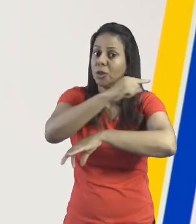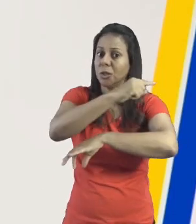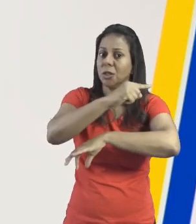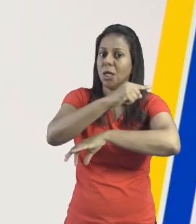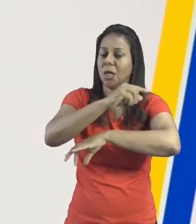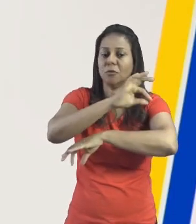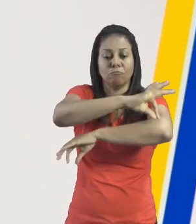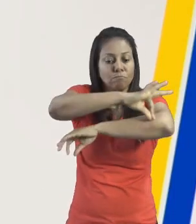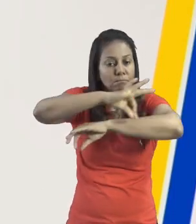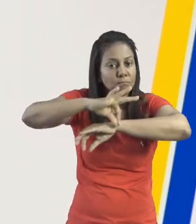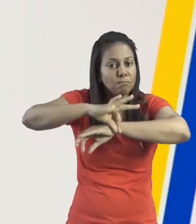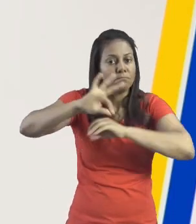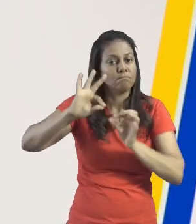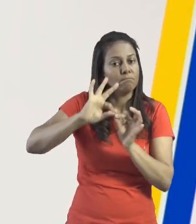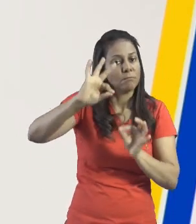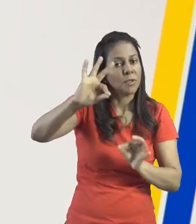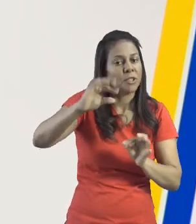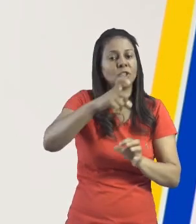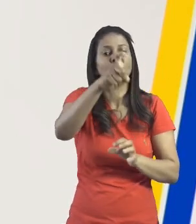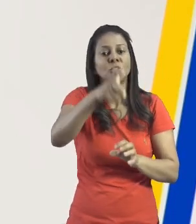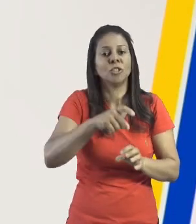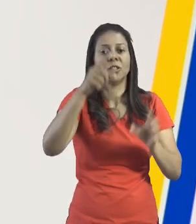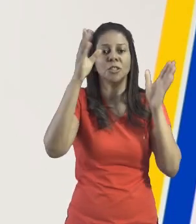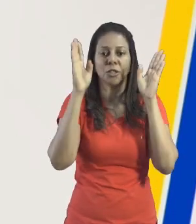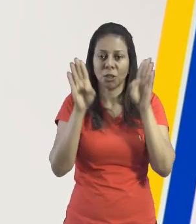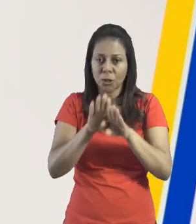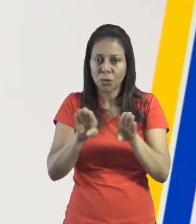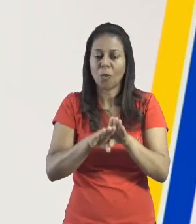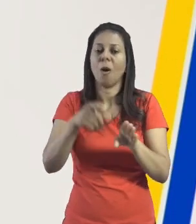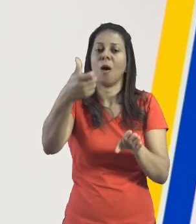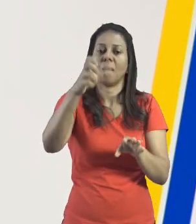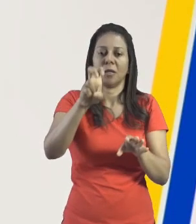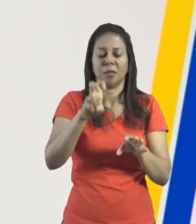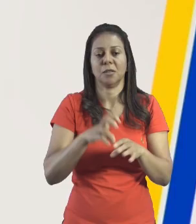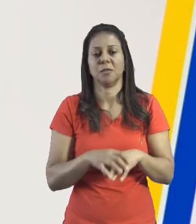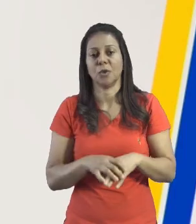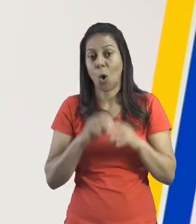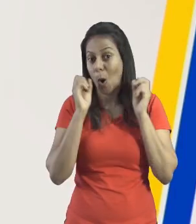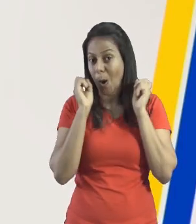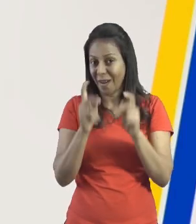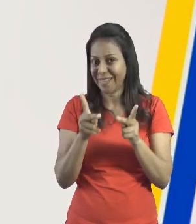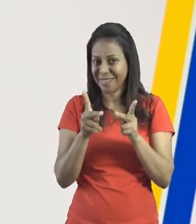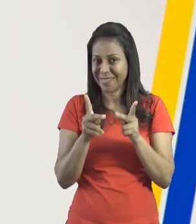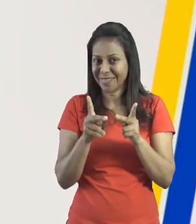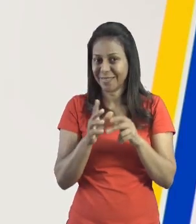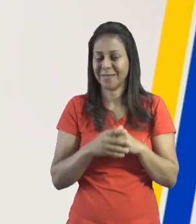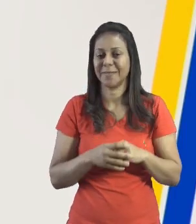negativa, então x vai ser igual a 15, ok?